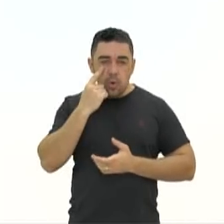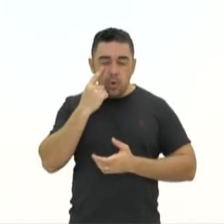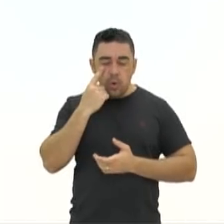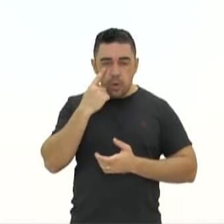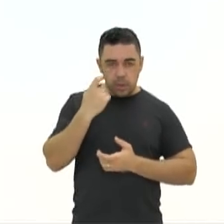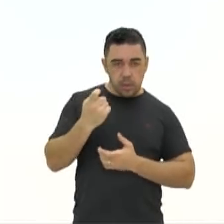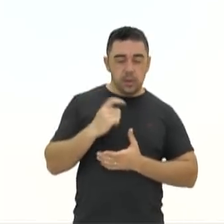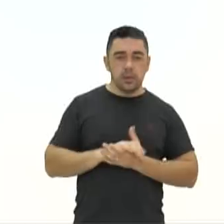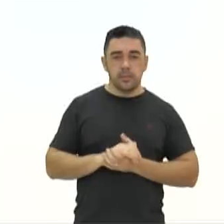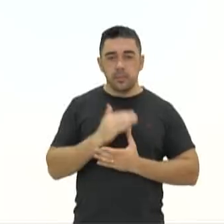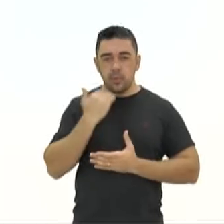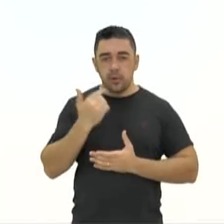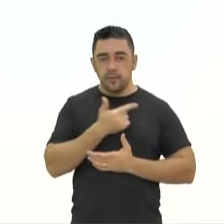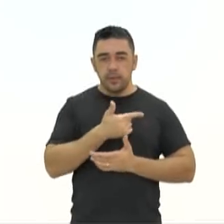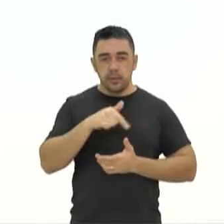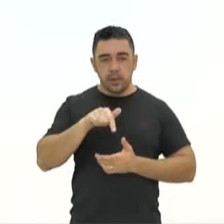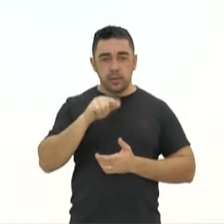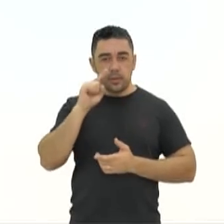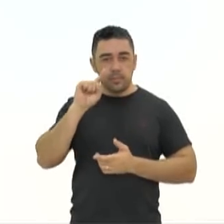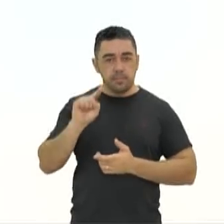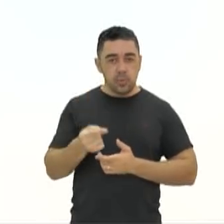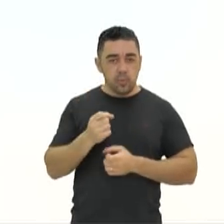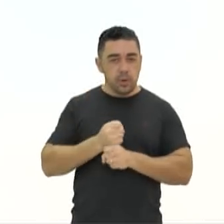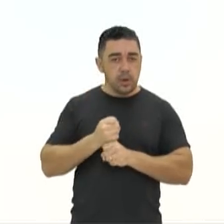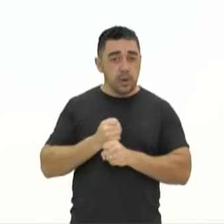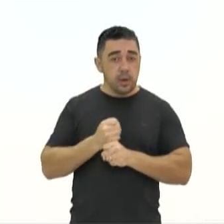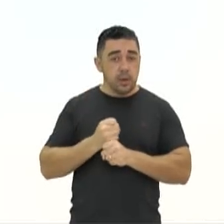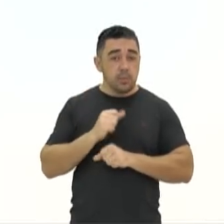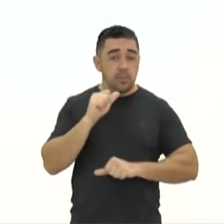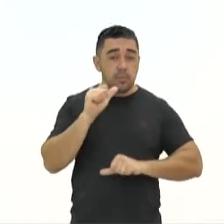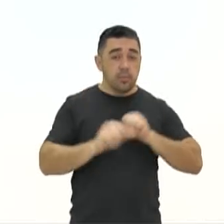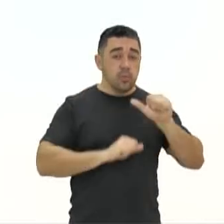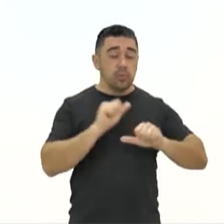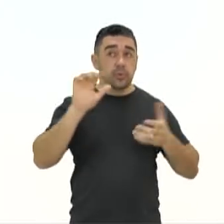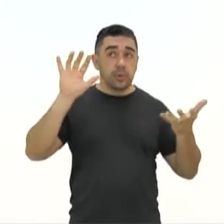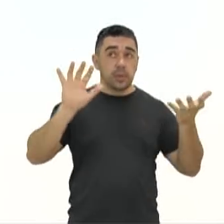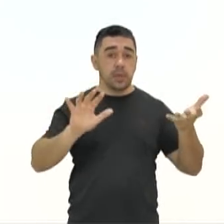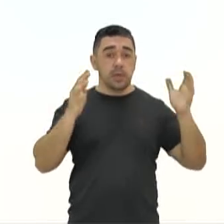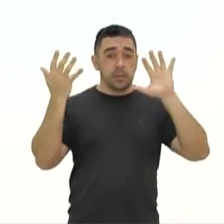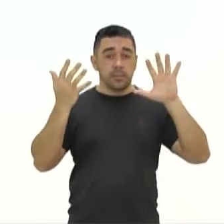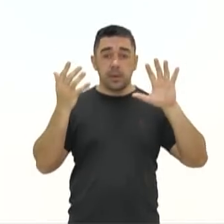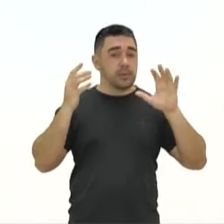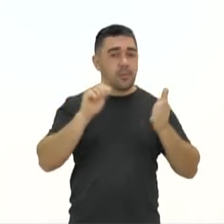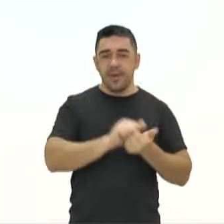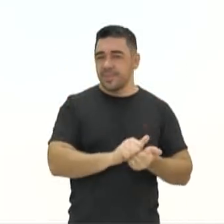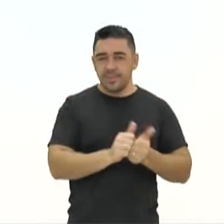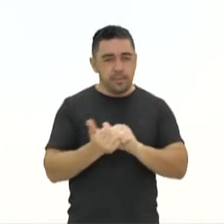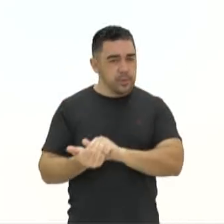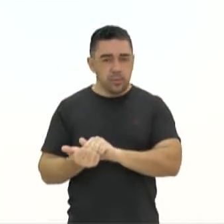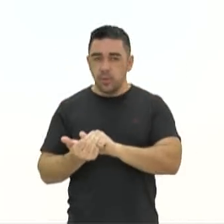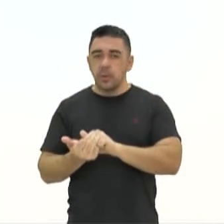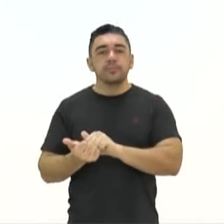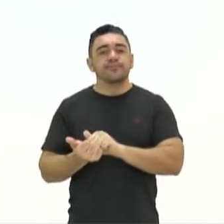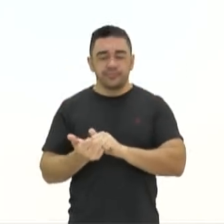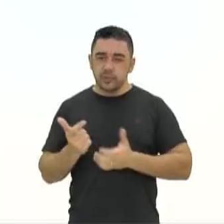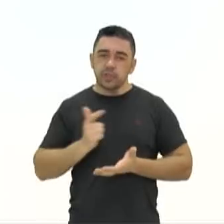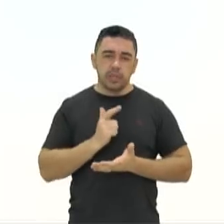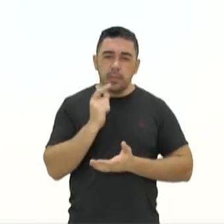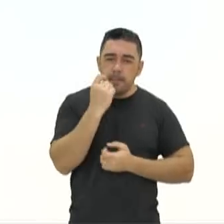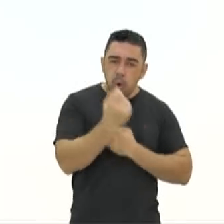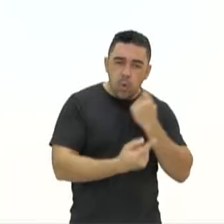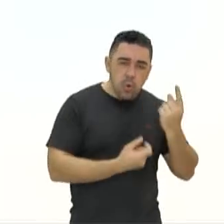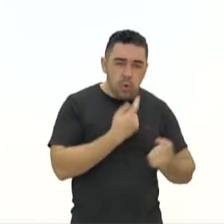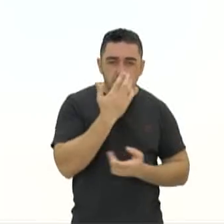interessante, ele foi extinto há 27 mil anos, numa época de mudanças climáticas. Então ele não se adaptou muito bem a isso, tinha menos